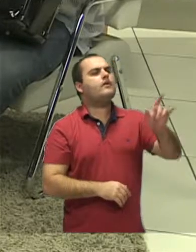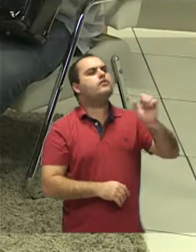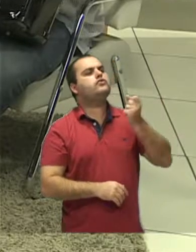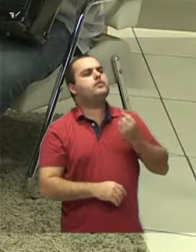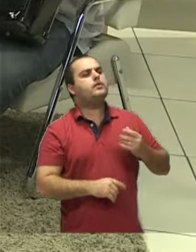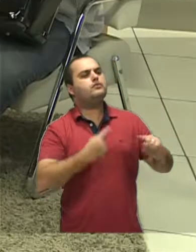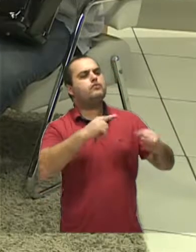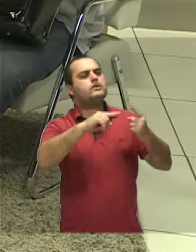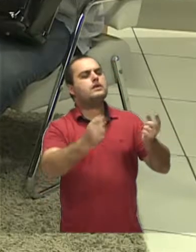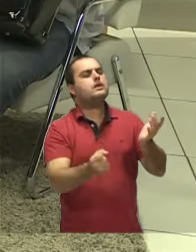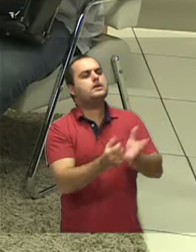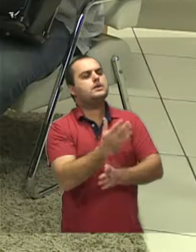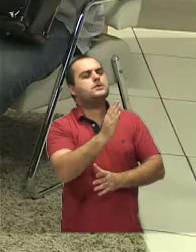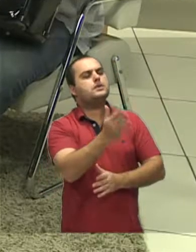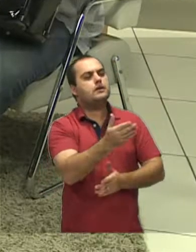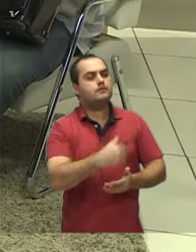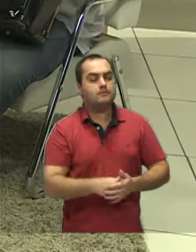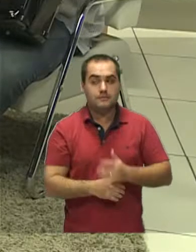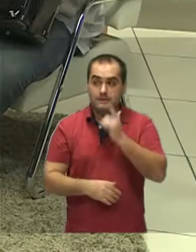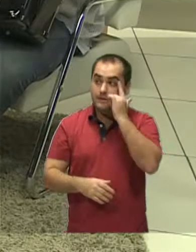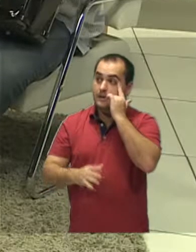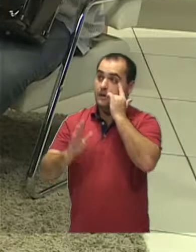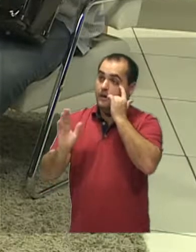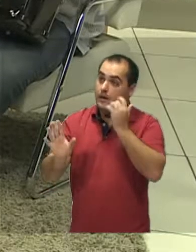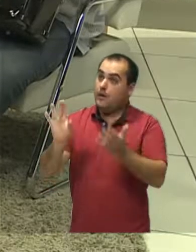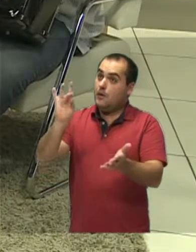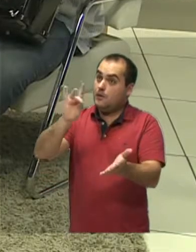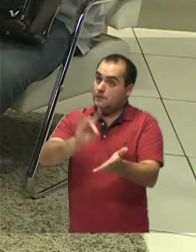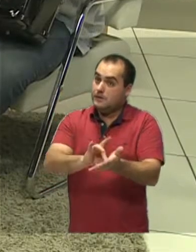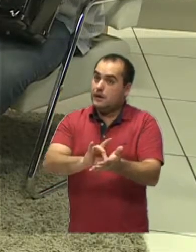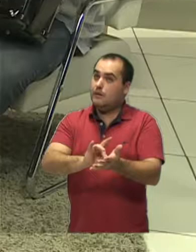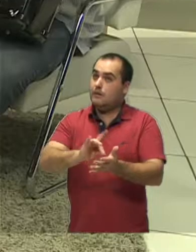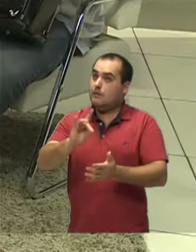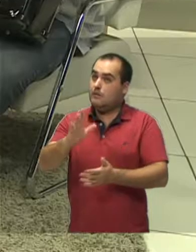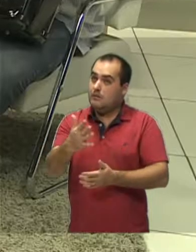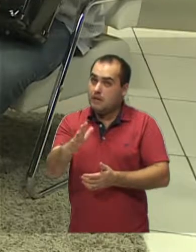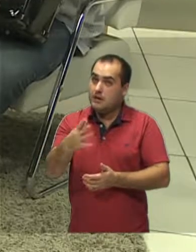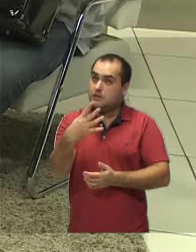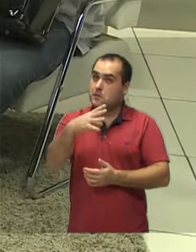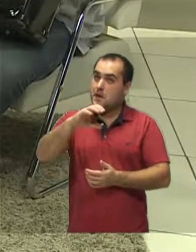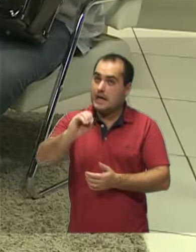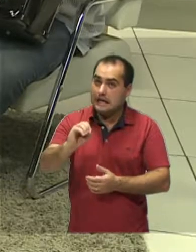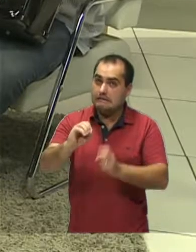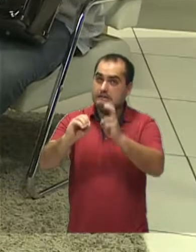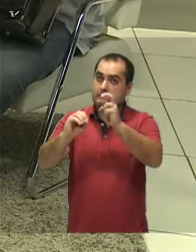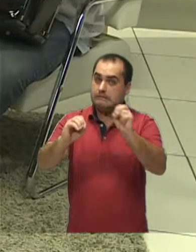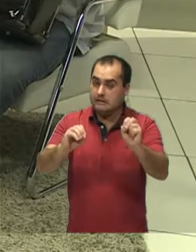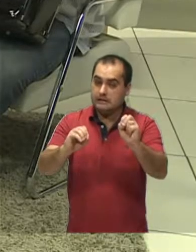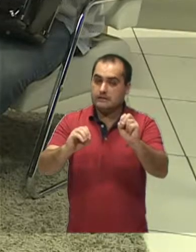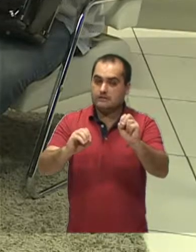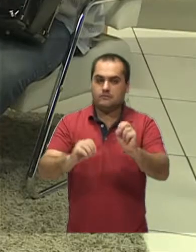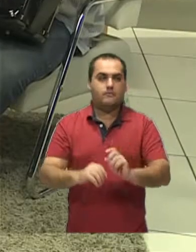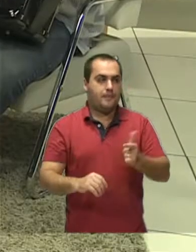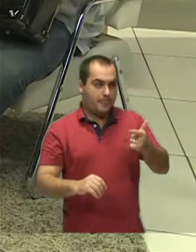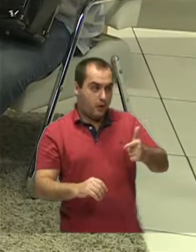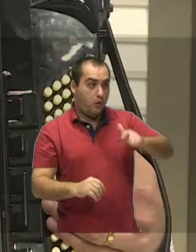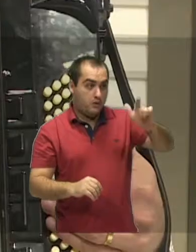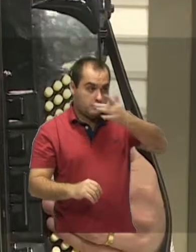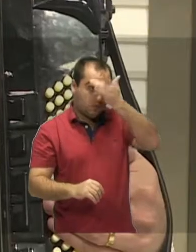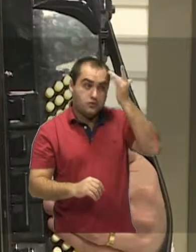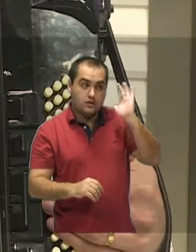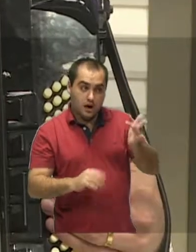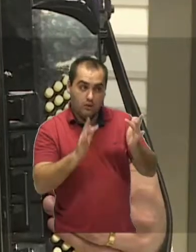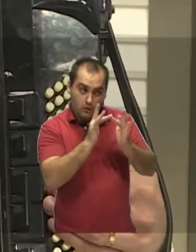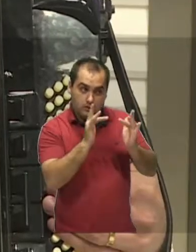Bruno? Olha, registradas talvez umas 40, 50. 40. Outros artistas já buscaram com você?